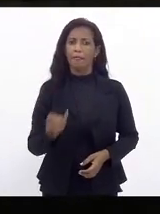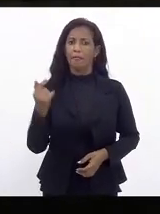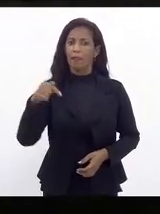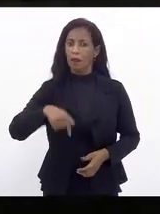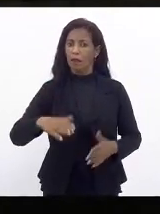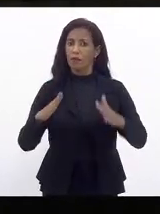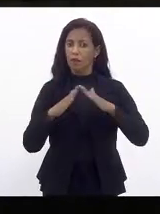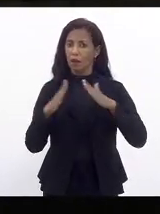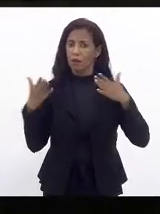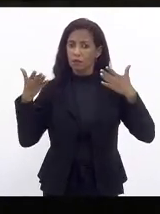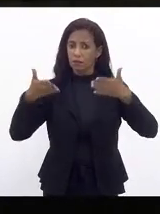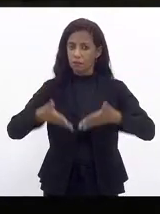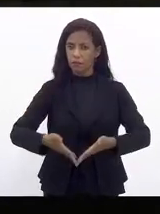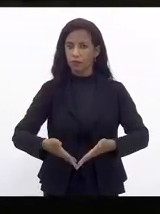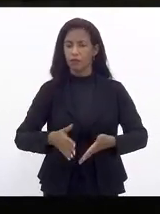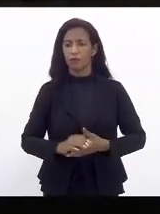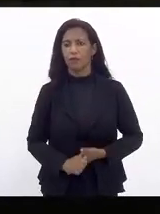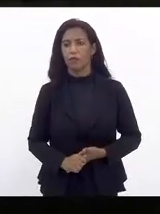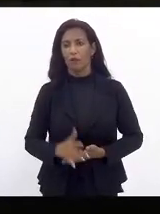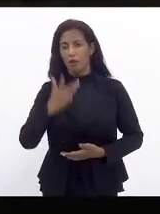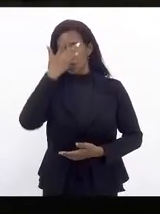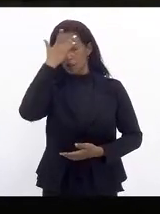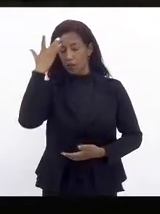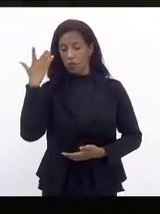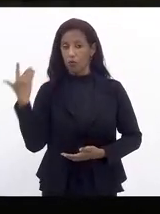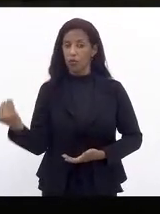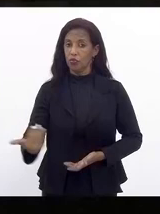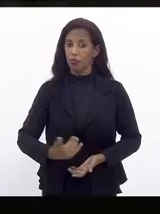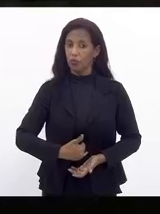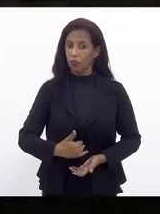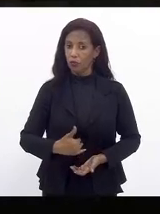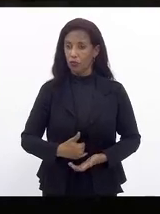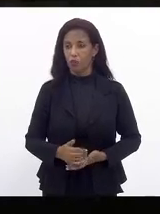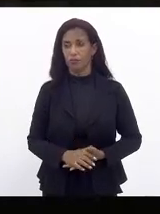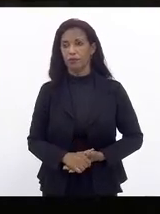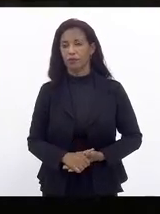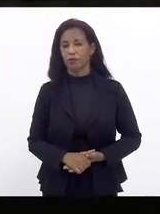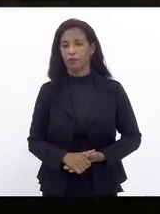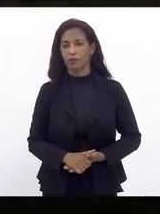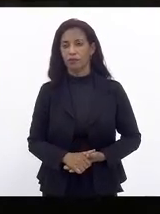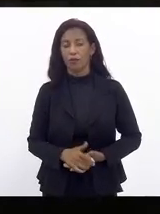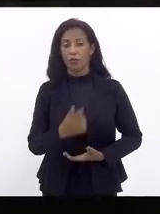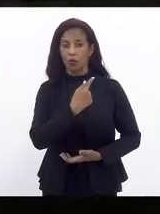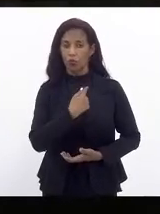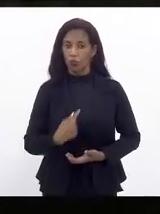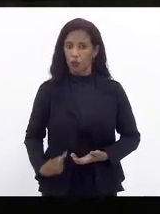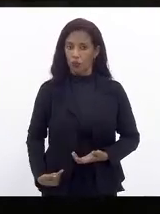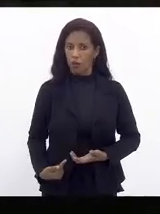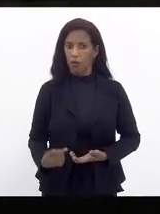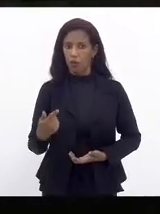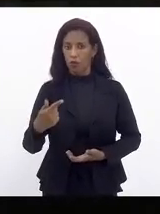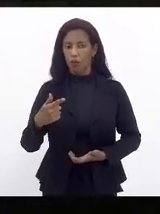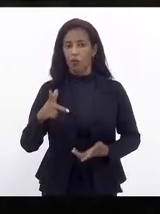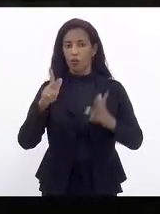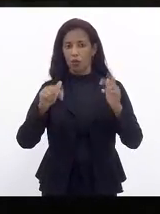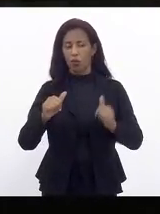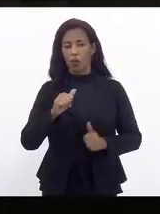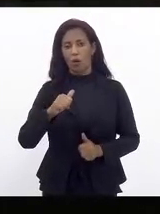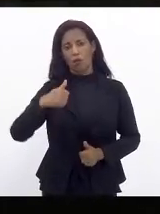casa se debruce sobre isso. As pessoas estão passando fome. E um governo como o do Cláudio